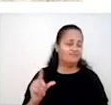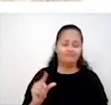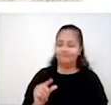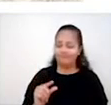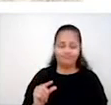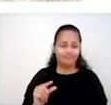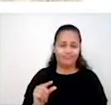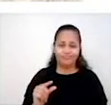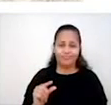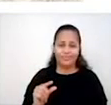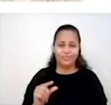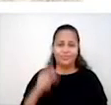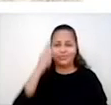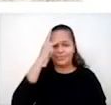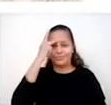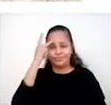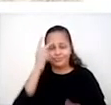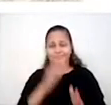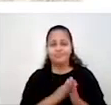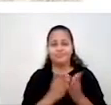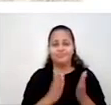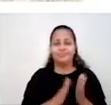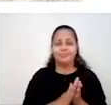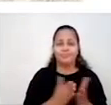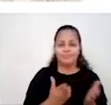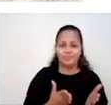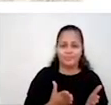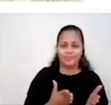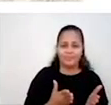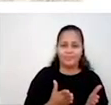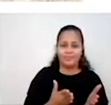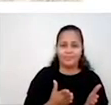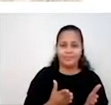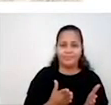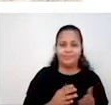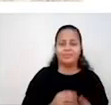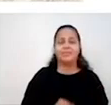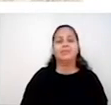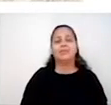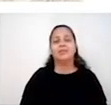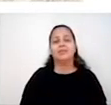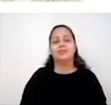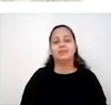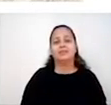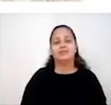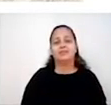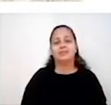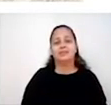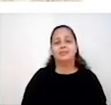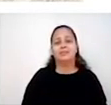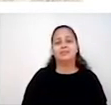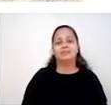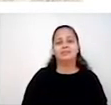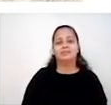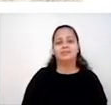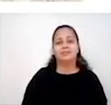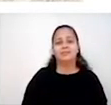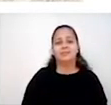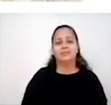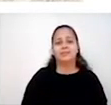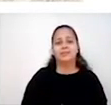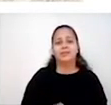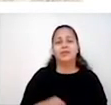das camadas mais pobres nesse processo de modernização e higienização da capital. À medida que